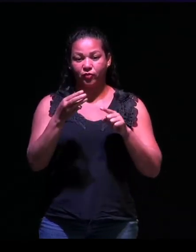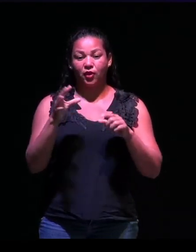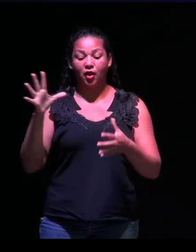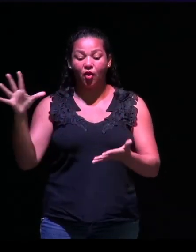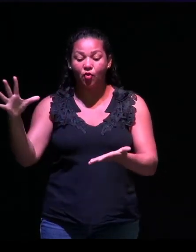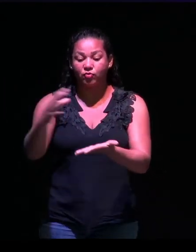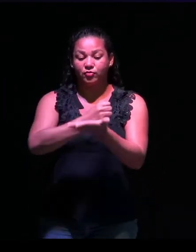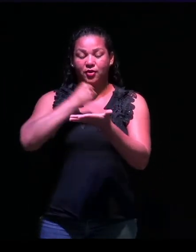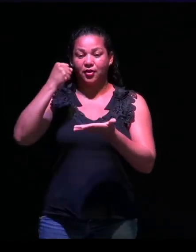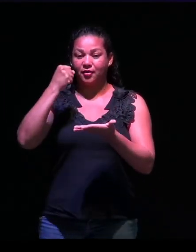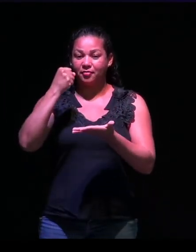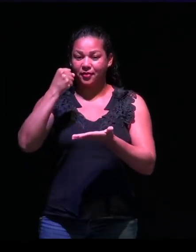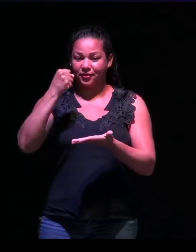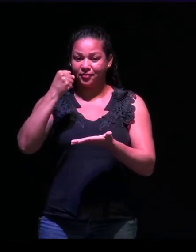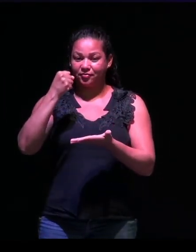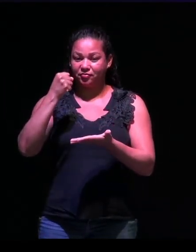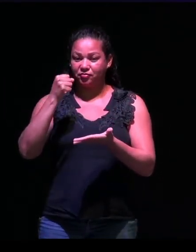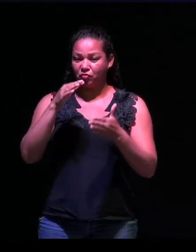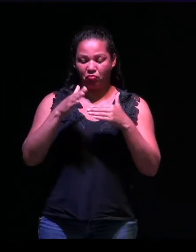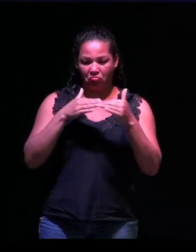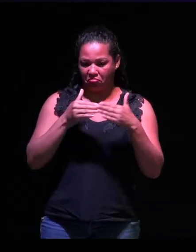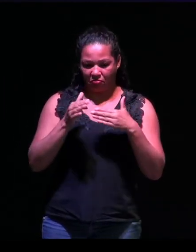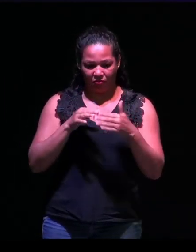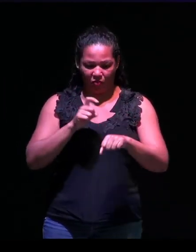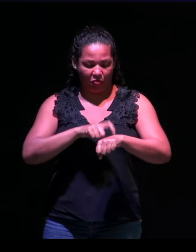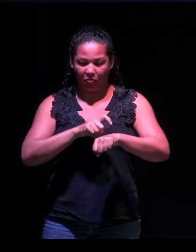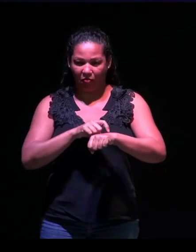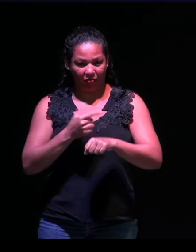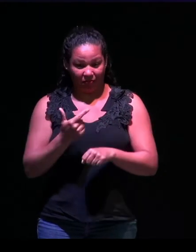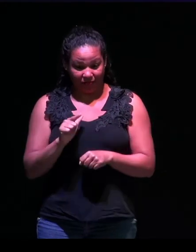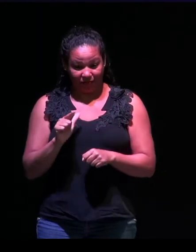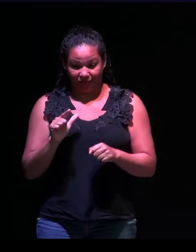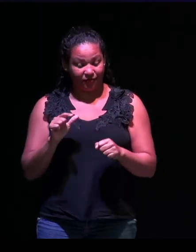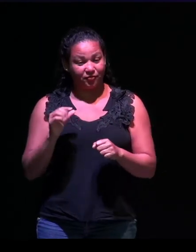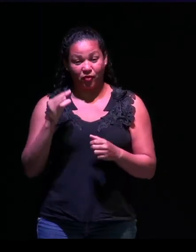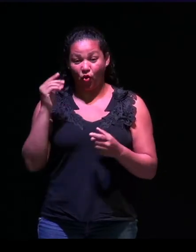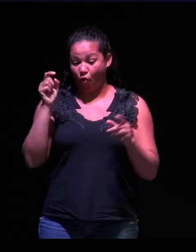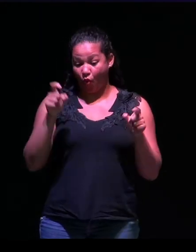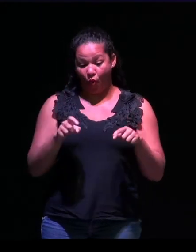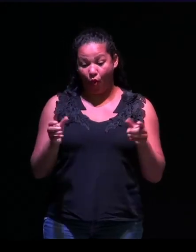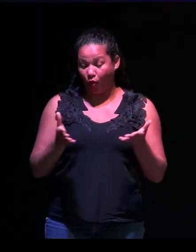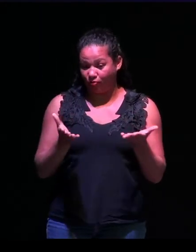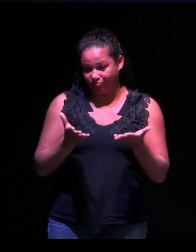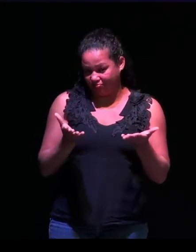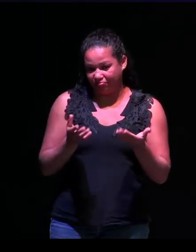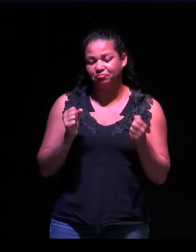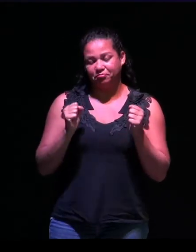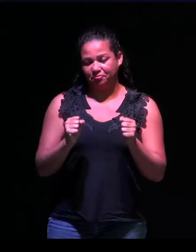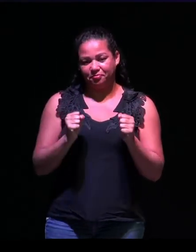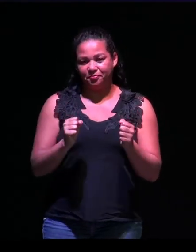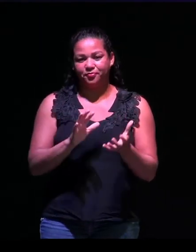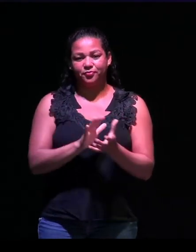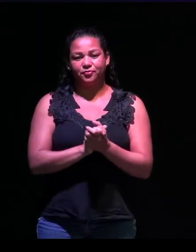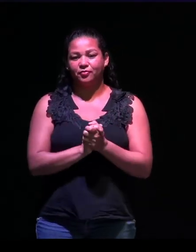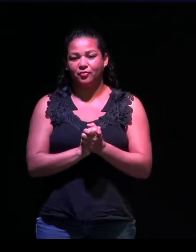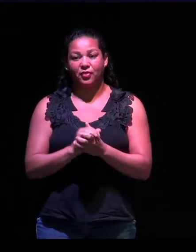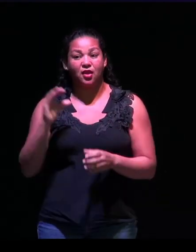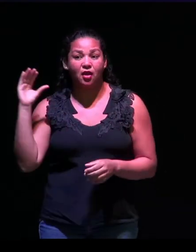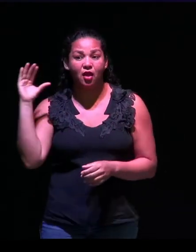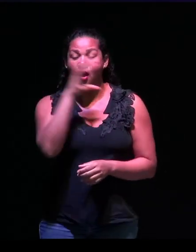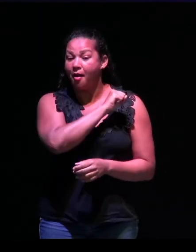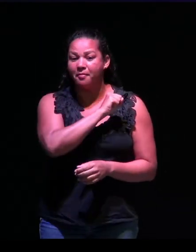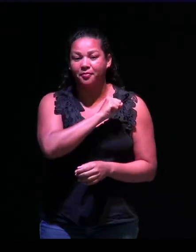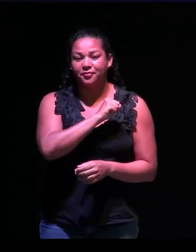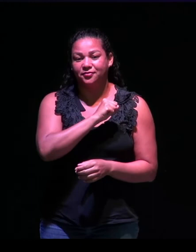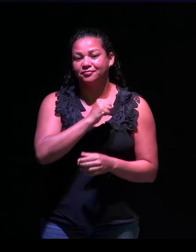que é o que pode acontecer a qualquer hora, inclusive hoje, antes de terminar esse culto, nós estamos aguardando ele. A Bíblia diz que é um evento iminente, algo